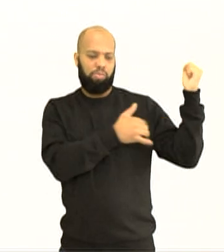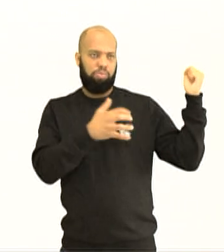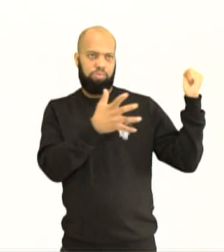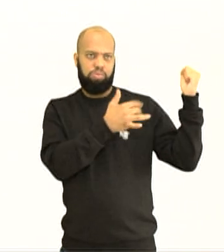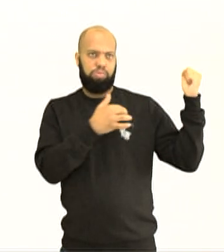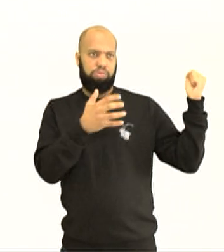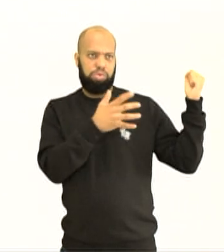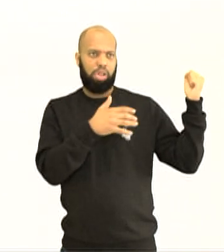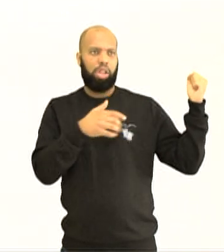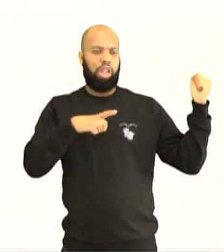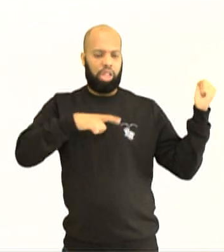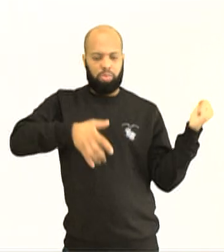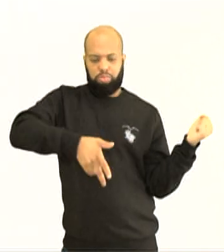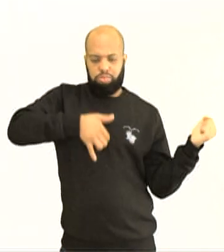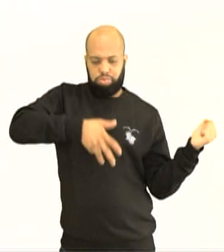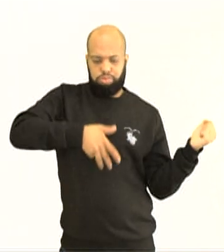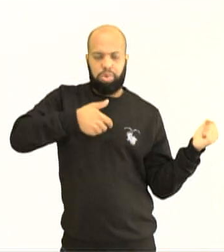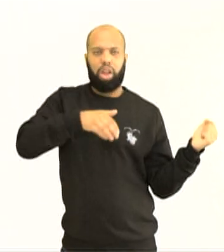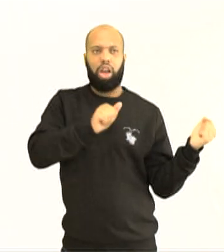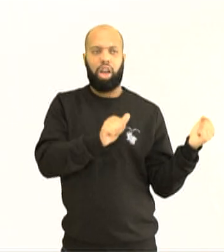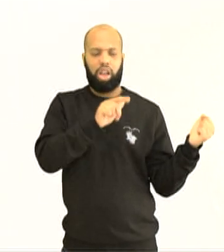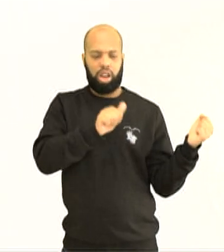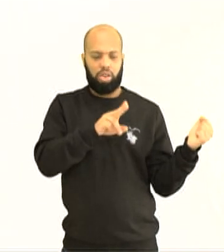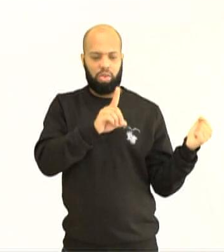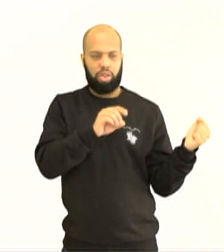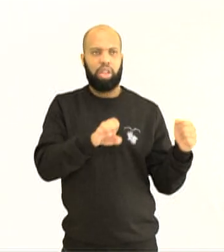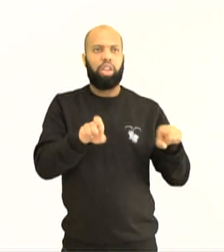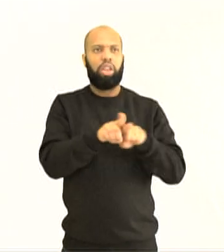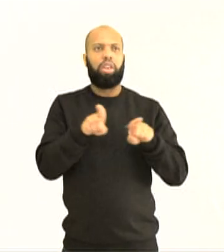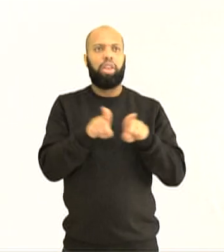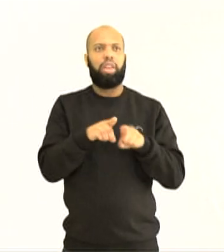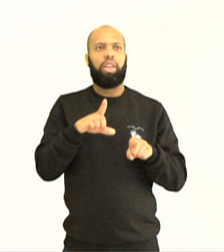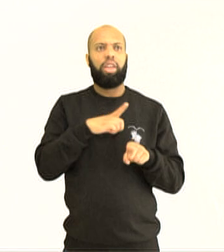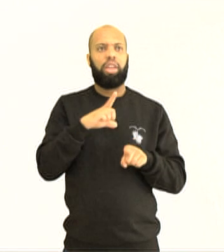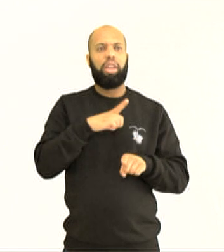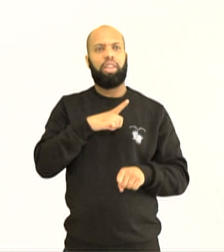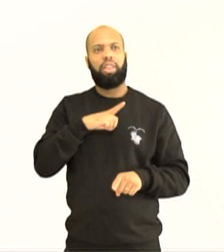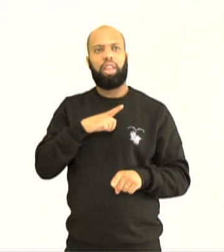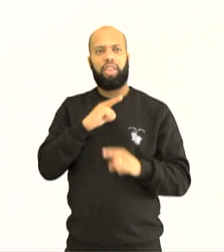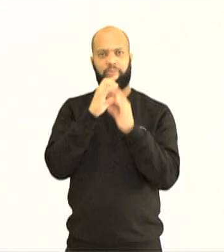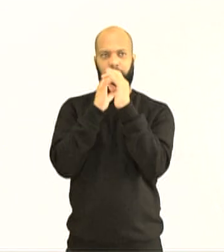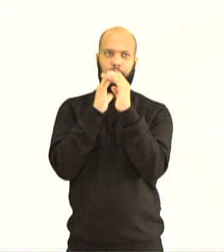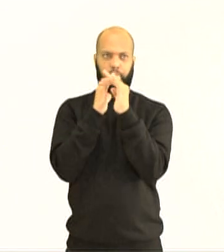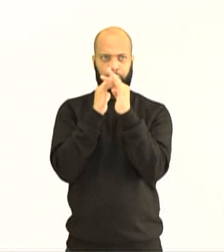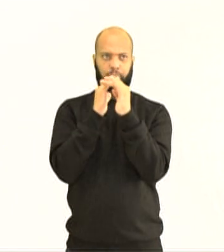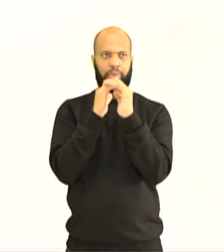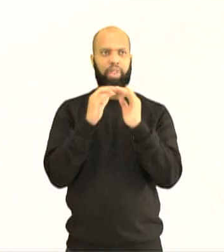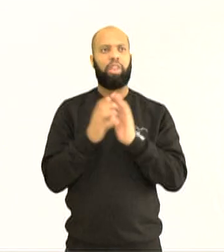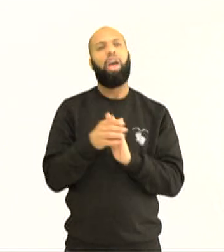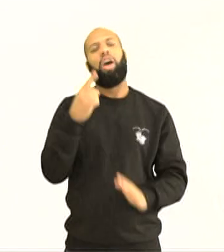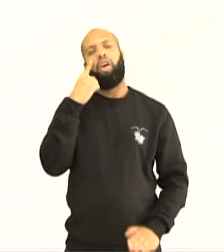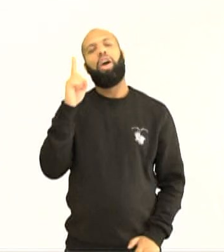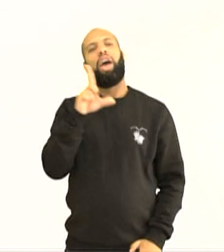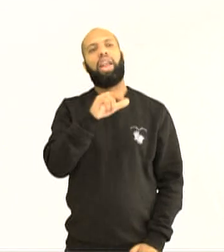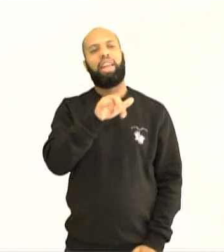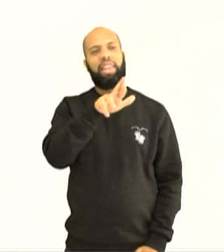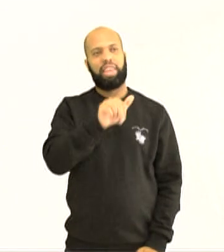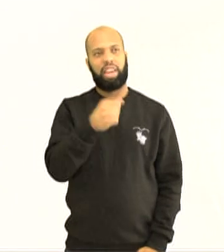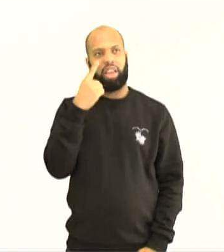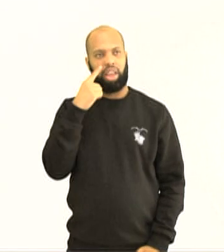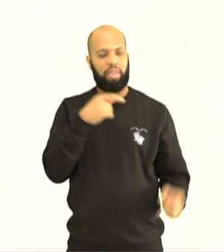flauta. Faltou a lira, mas a lira é aquilo que a gente já falou, é uma harpa pequenininha, ok? Ah, ela apareceu aqui, a